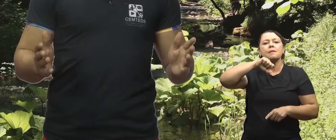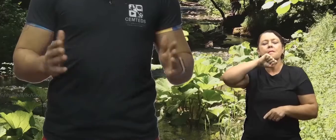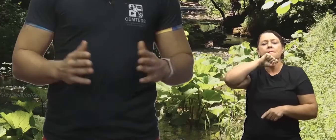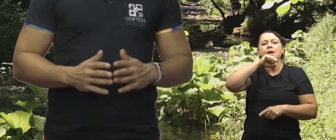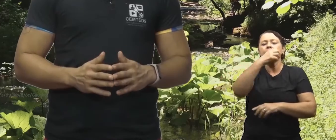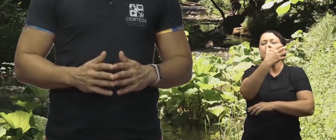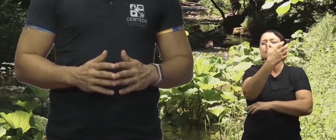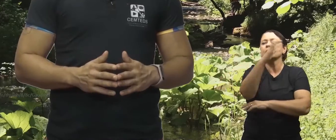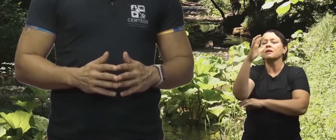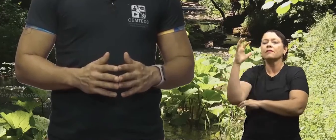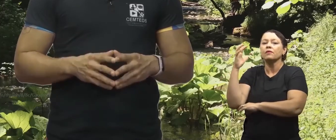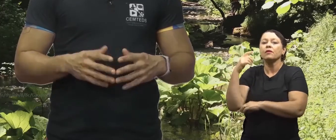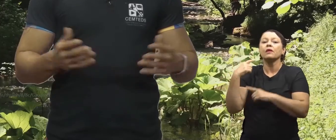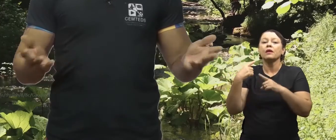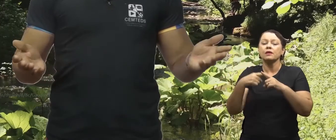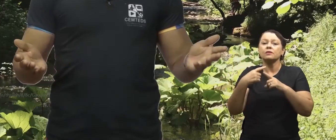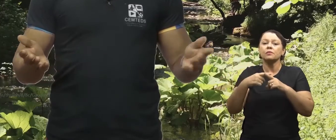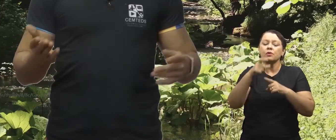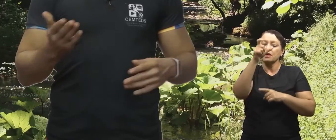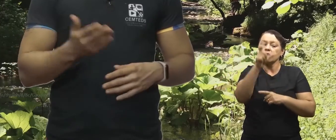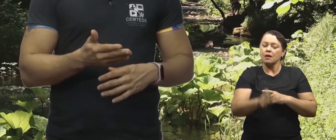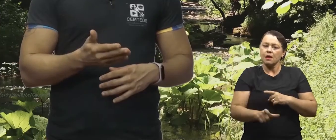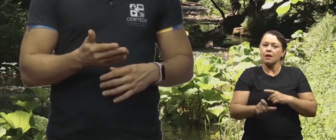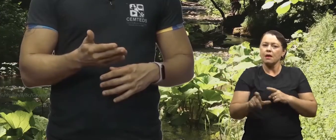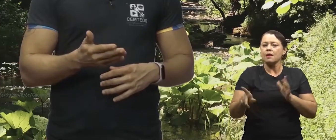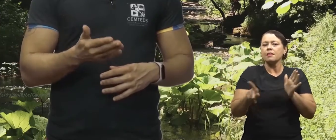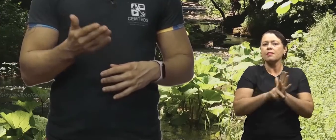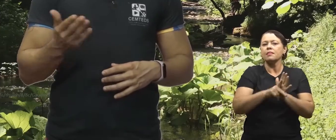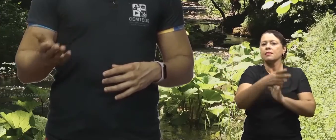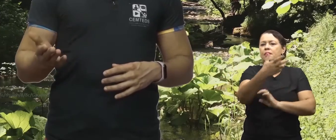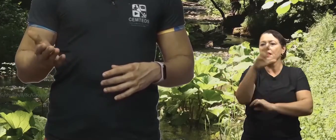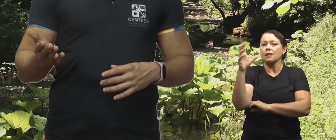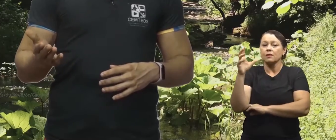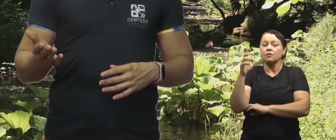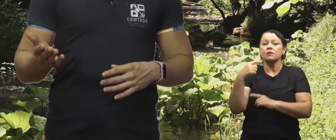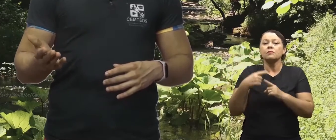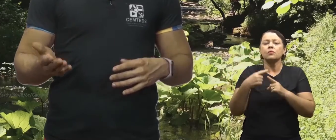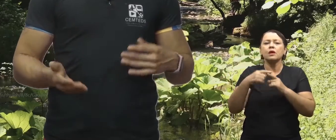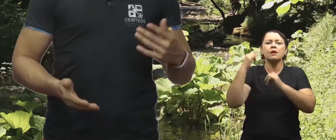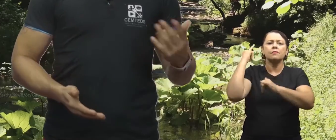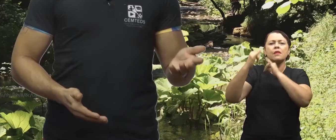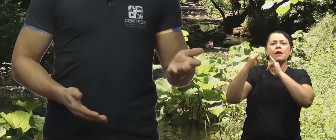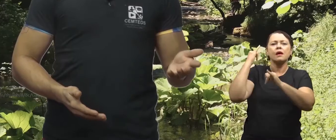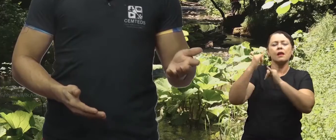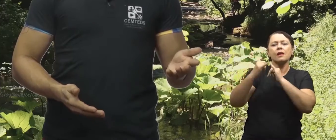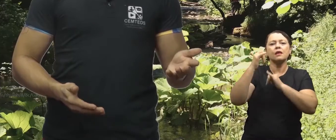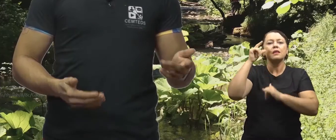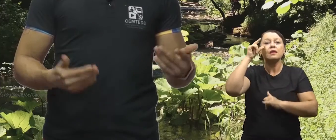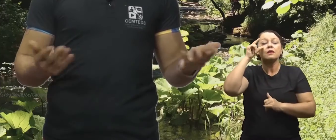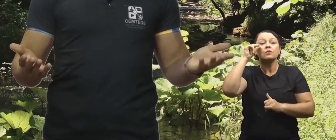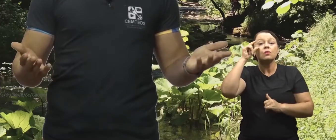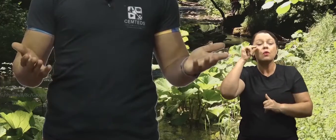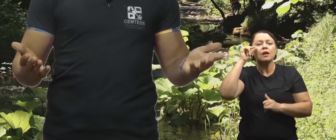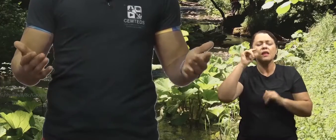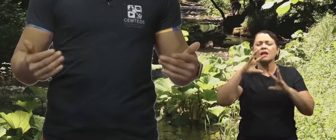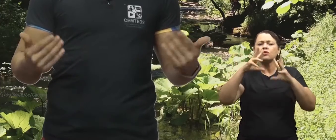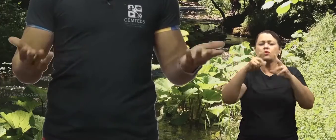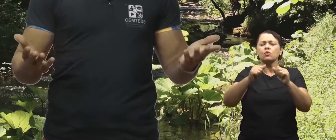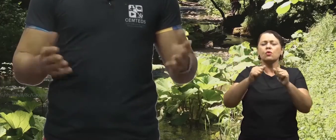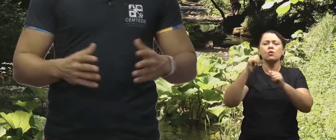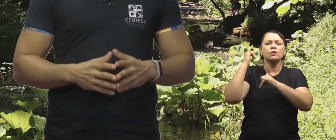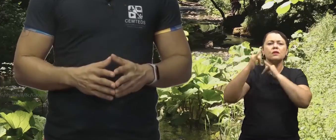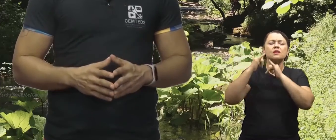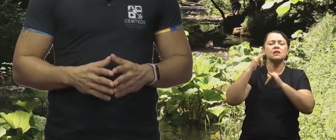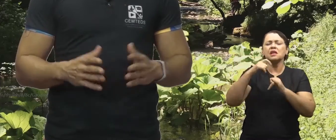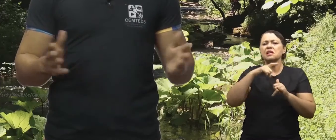da própria Mãe Natureza. O que o mito do Jurupari, a lenda do Guaraná, e o ritual da Moça Nova e o Curupira tem